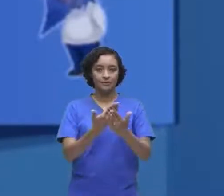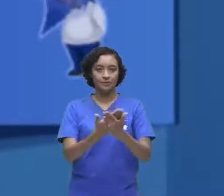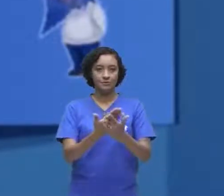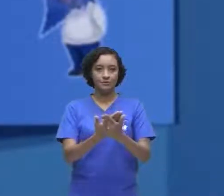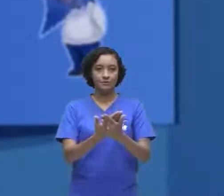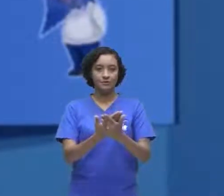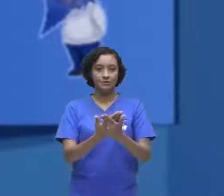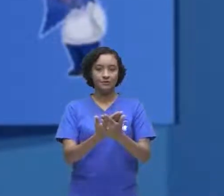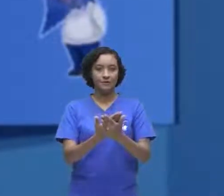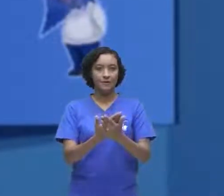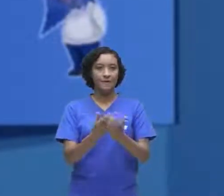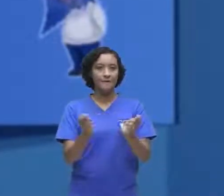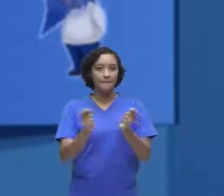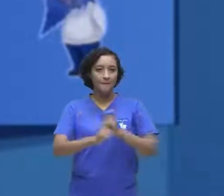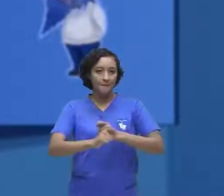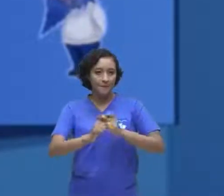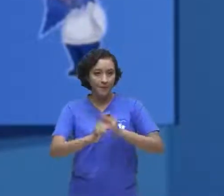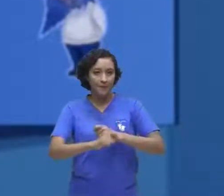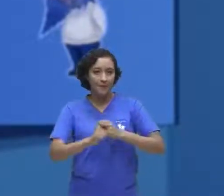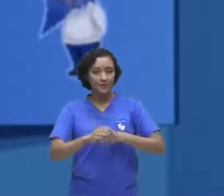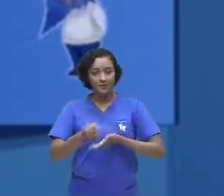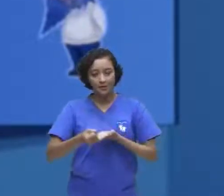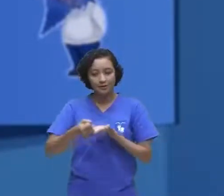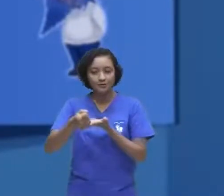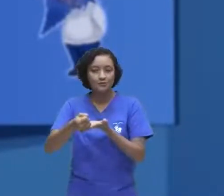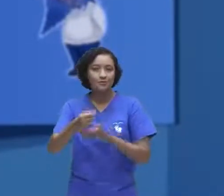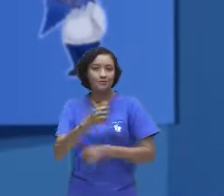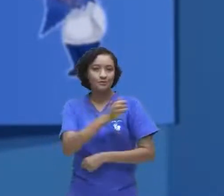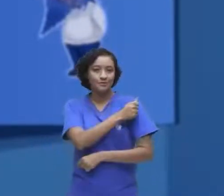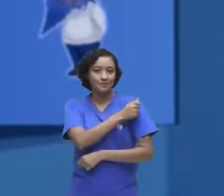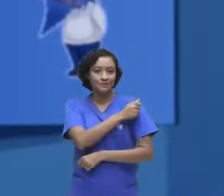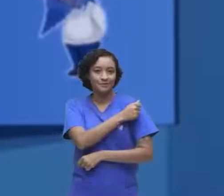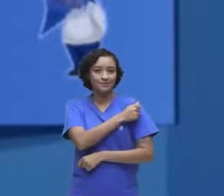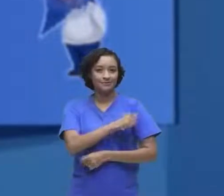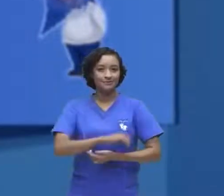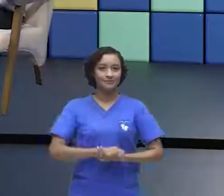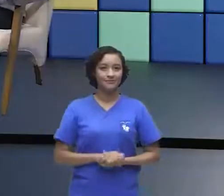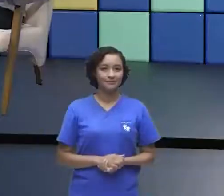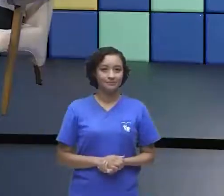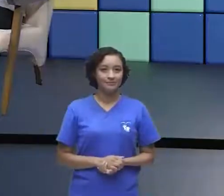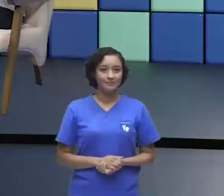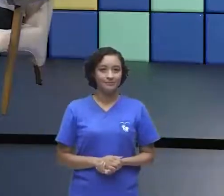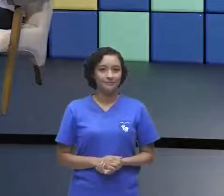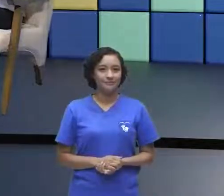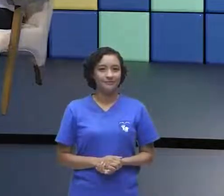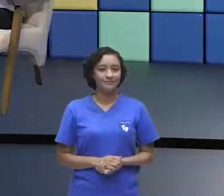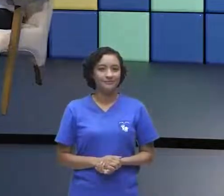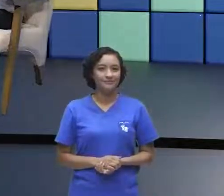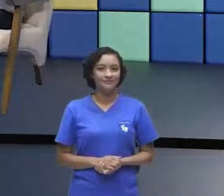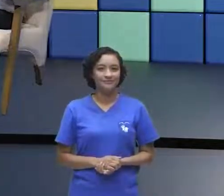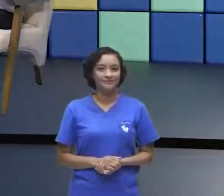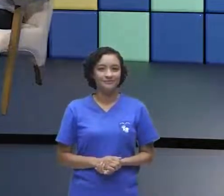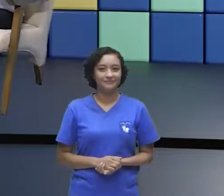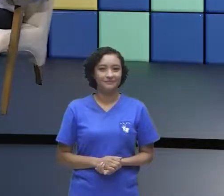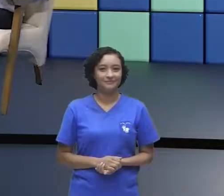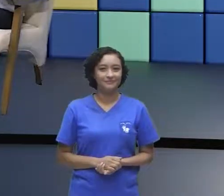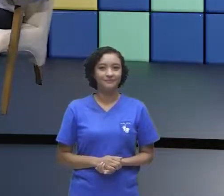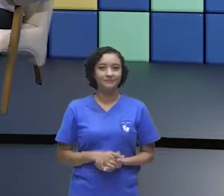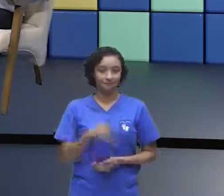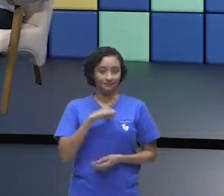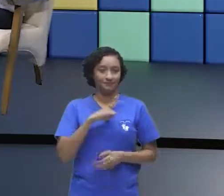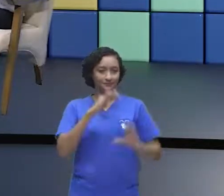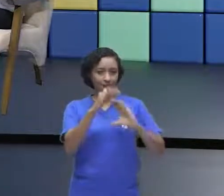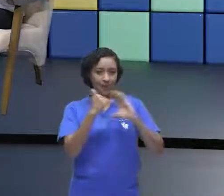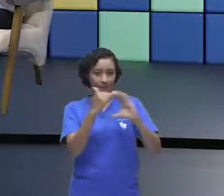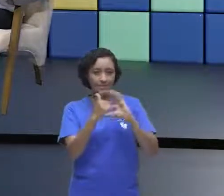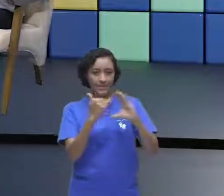a gente poder ajudar os nossos alunos a lidar realmente melhor com as suas emoções. Aqui nos comentários a gente tem uma galera dizendo assim, olha,